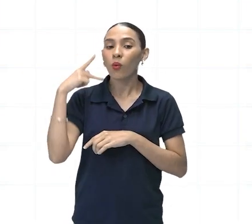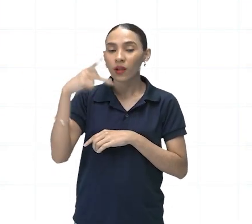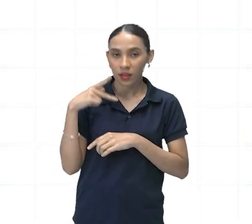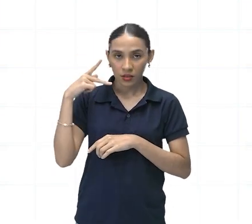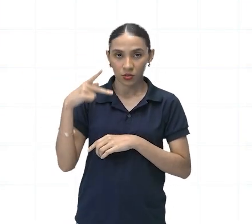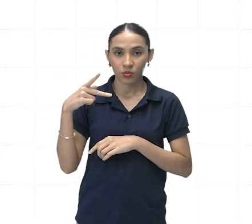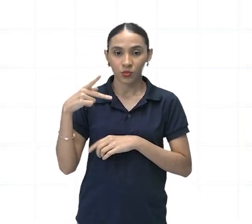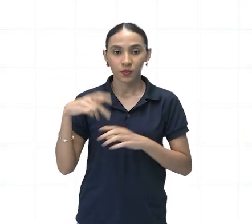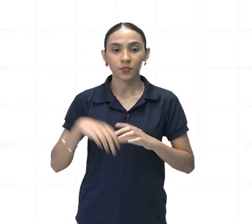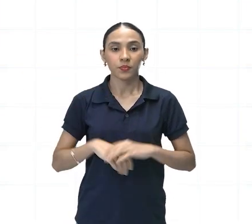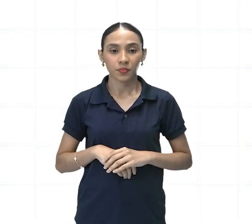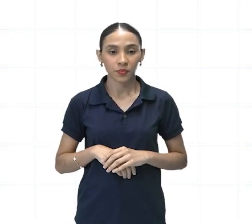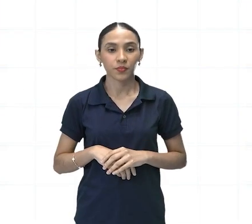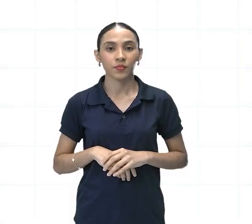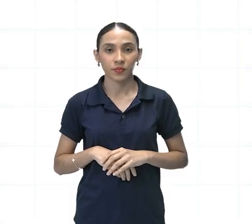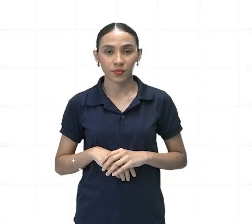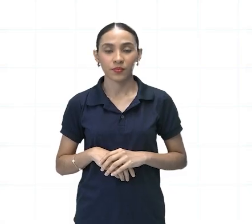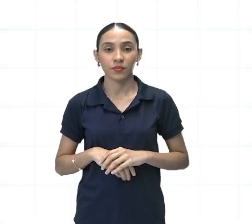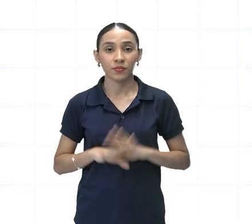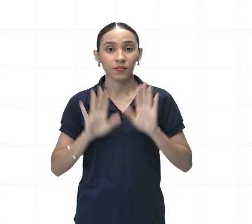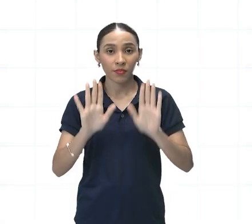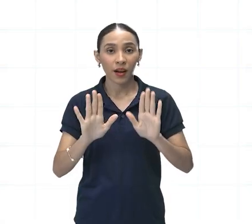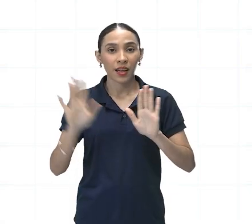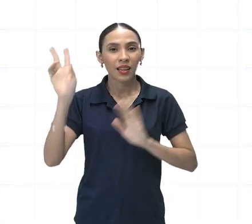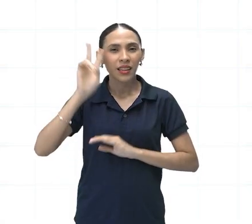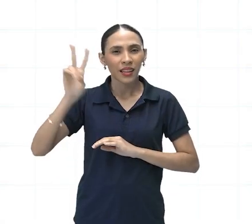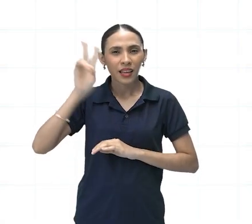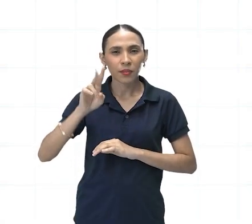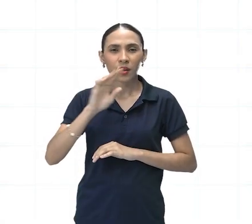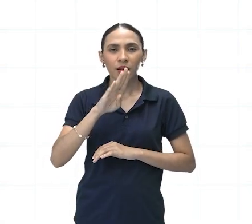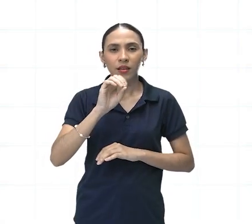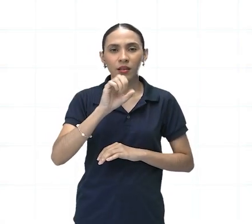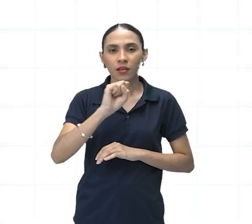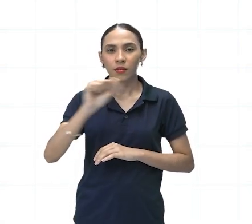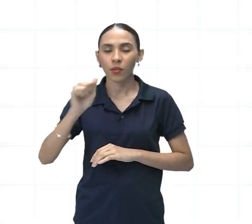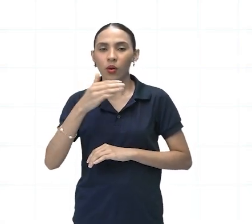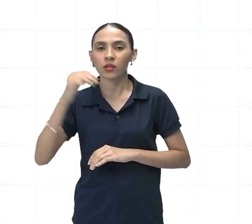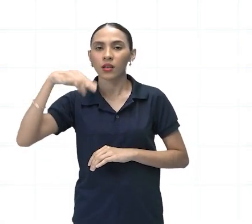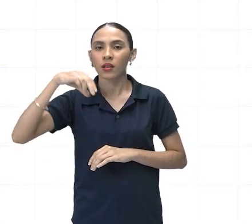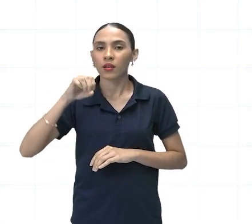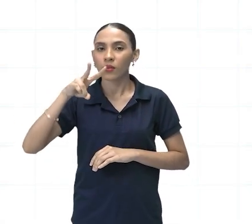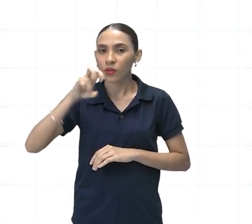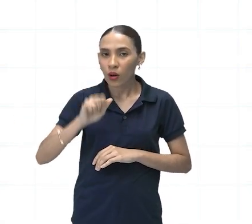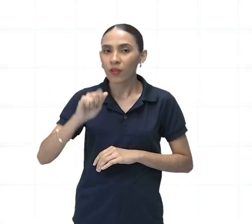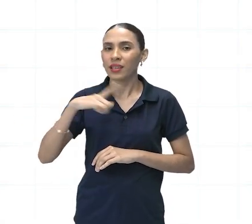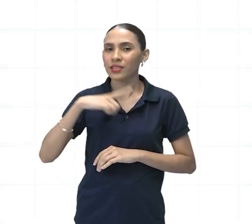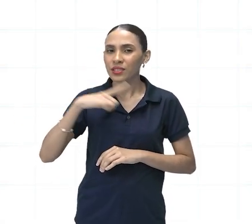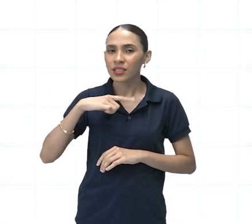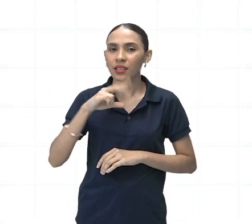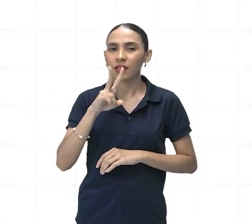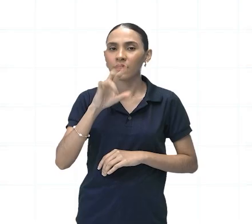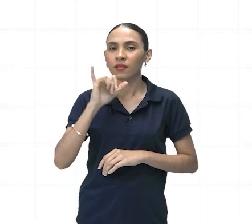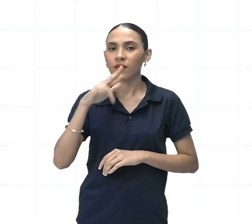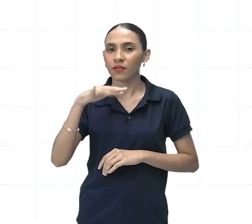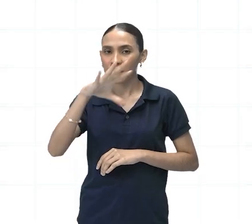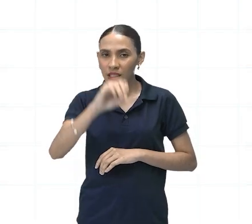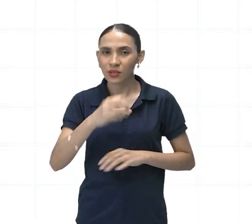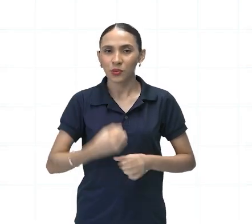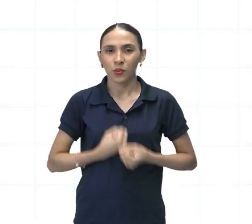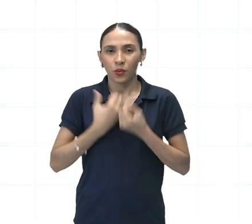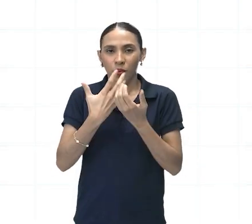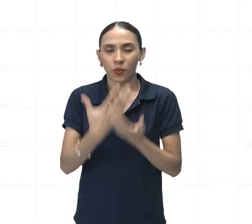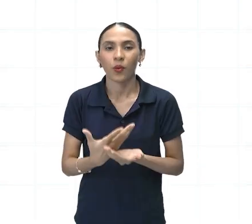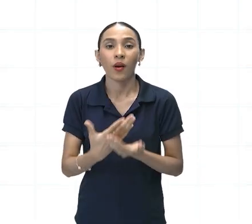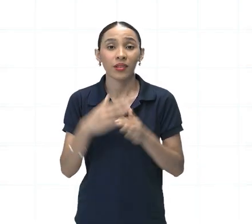onde está inserido. Eu lembro lá da Bossa Nova, e que havia o Vinícius de Moraes, que era um poeta.